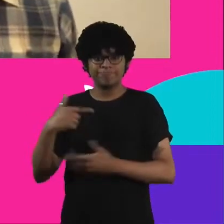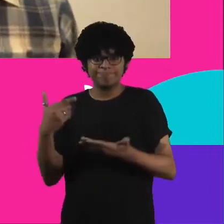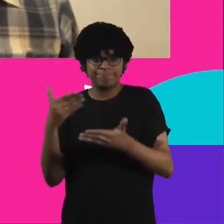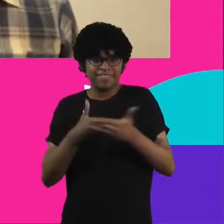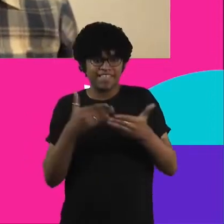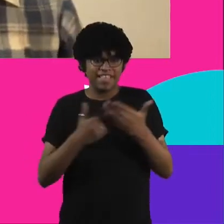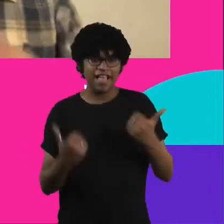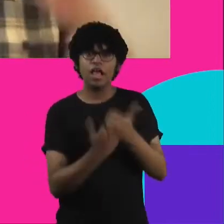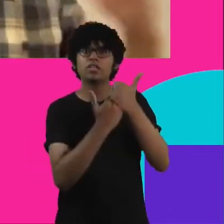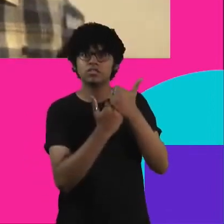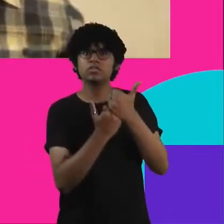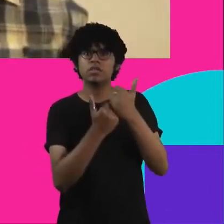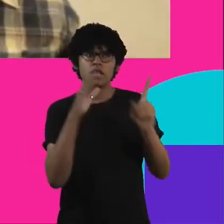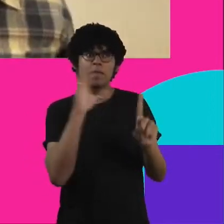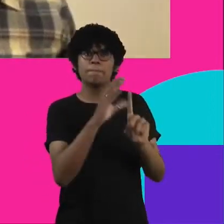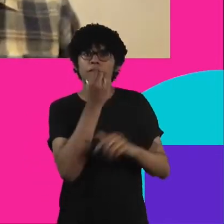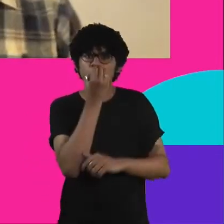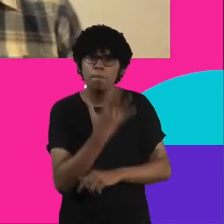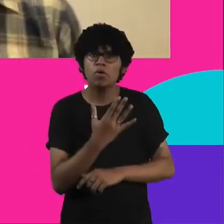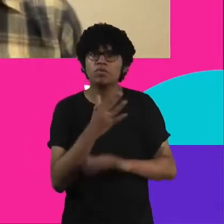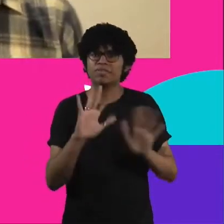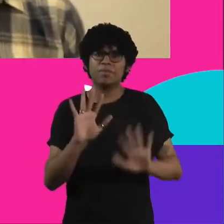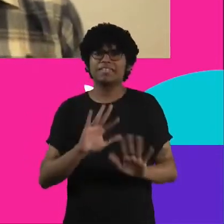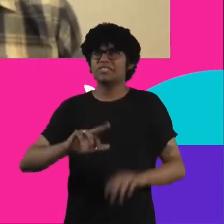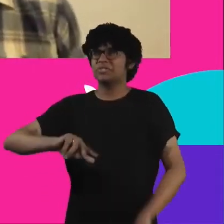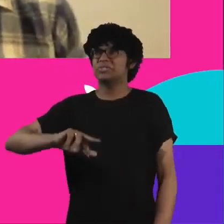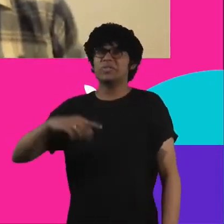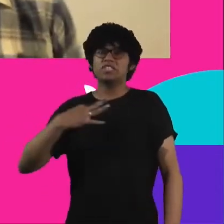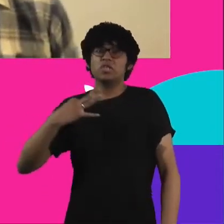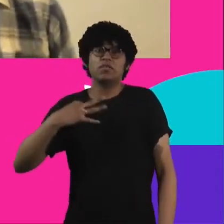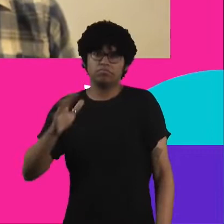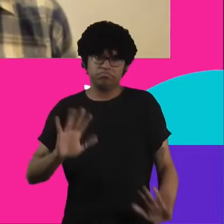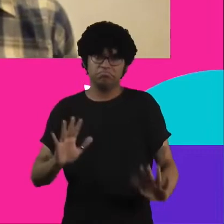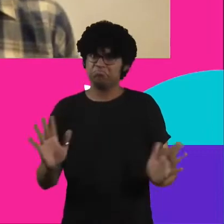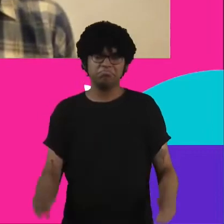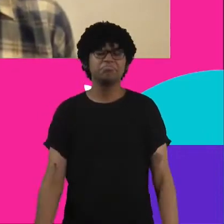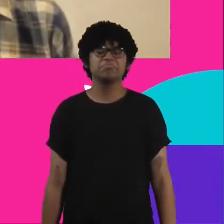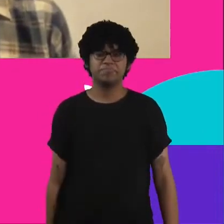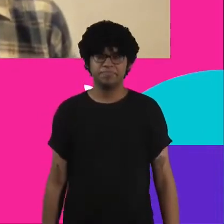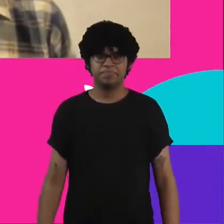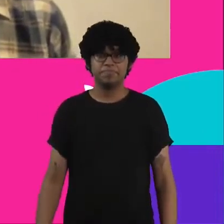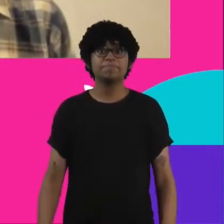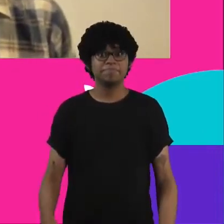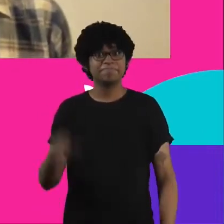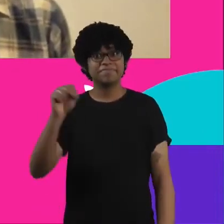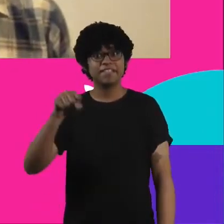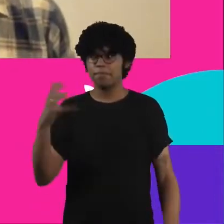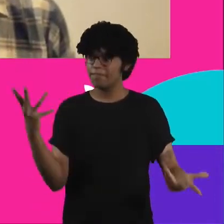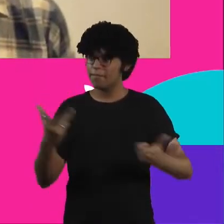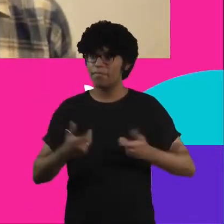estou agora concentrado, apesar de não estar mais no DataKind, a usar as pessoas a usarem os dados para este